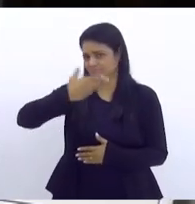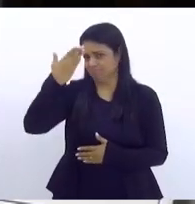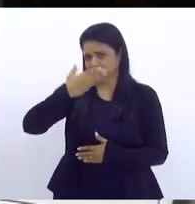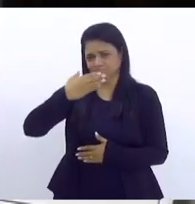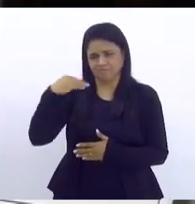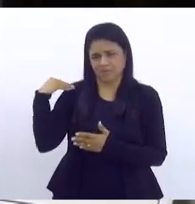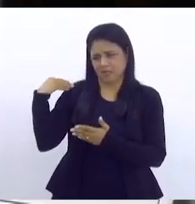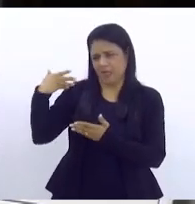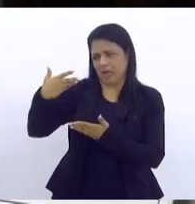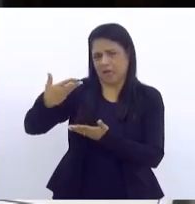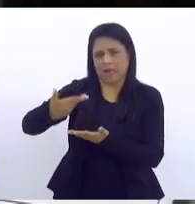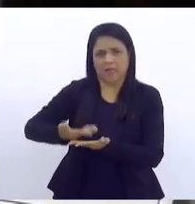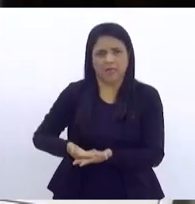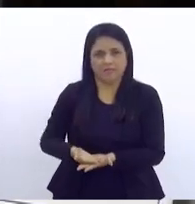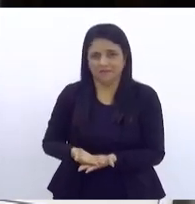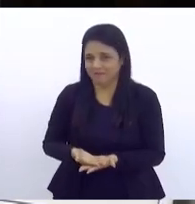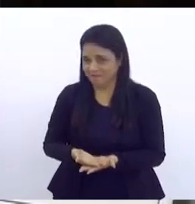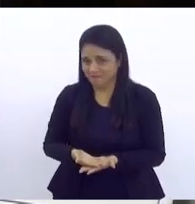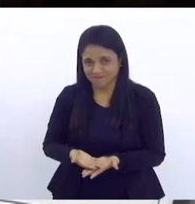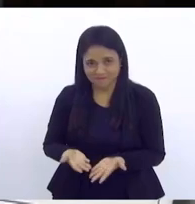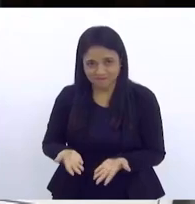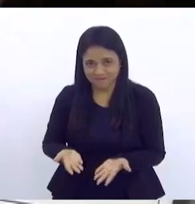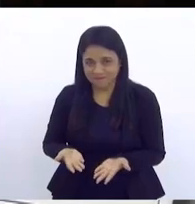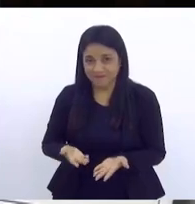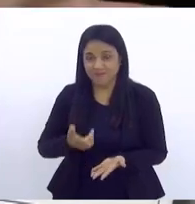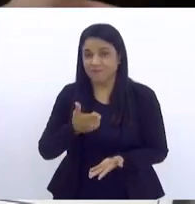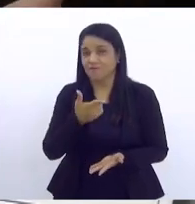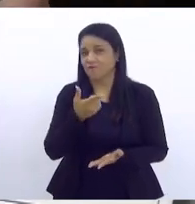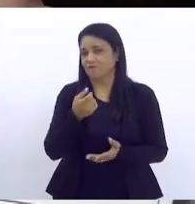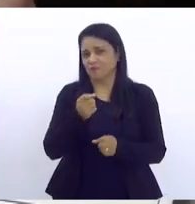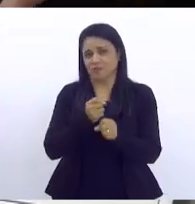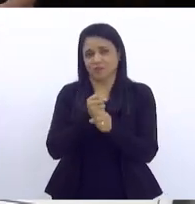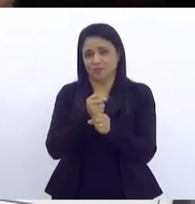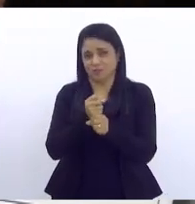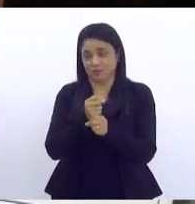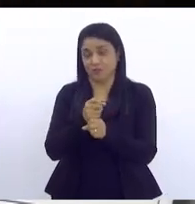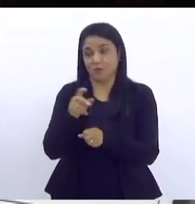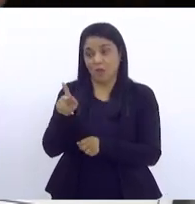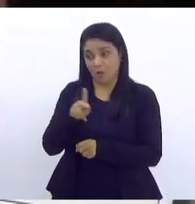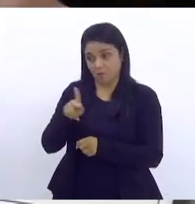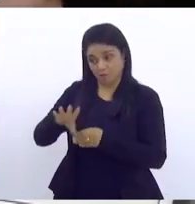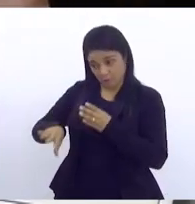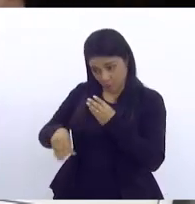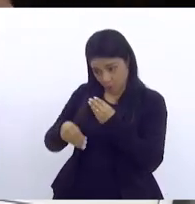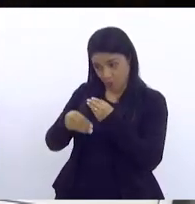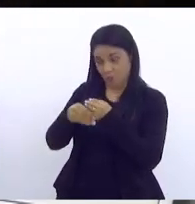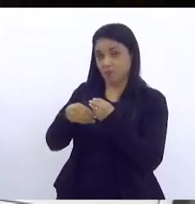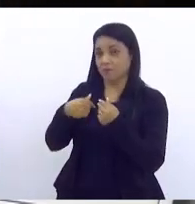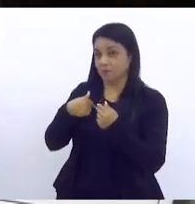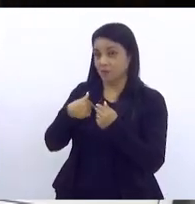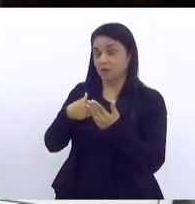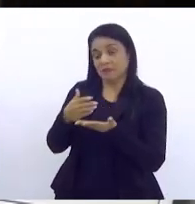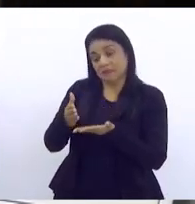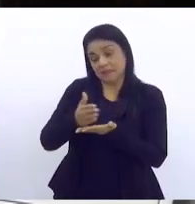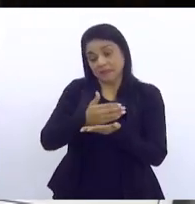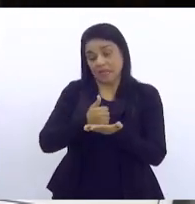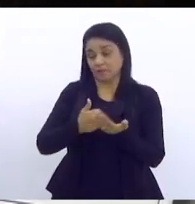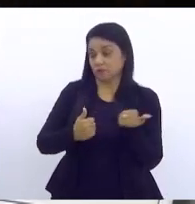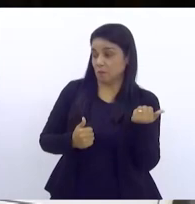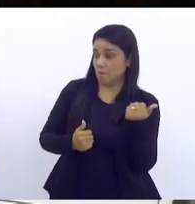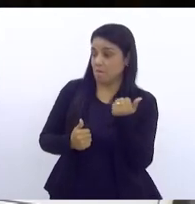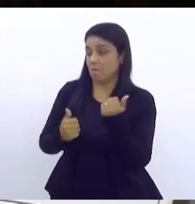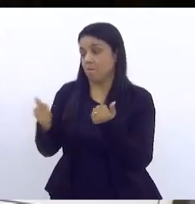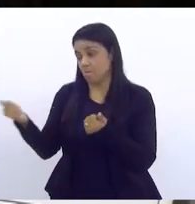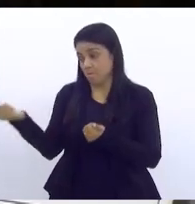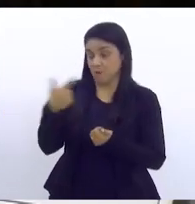menos sei lá nos últimos 20 anos a gente a professora pode até me complementar aqui que talvez ela tenha dados até melhores que eu